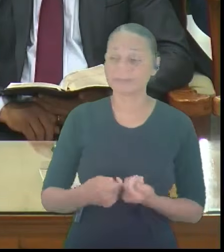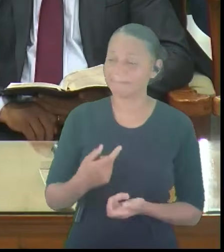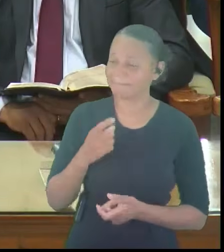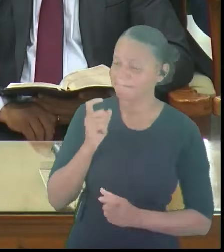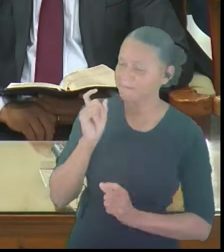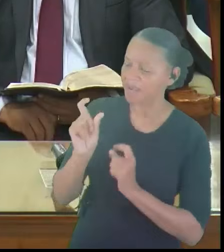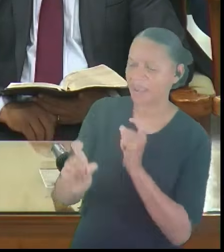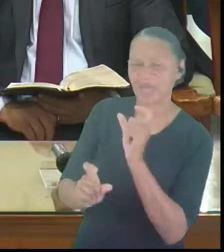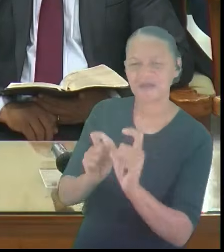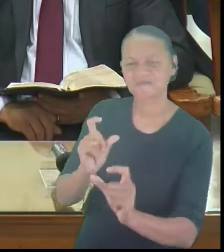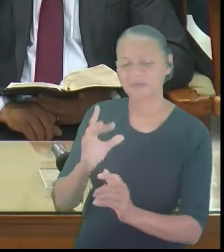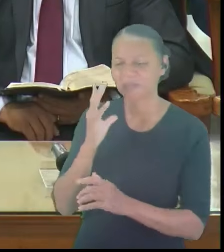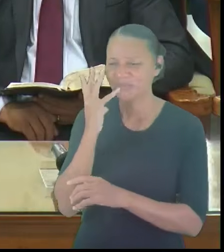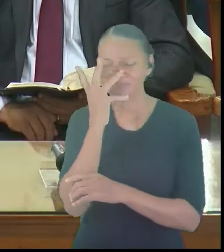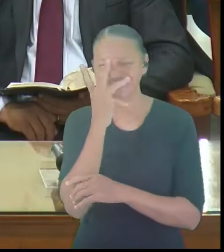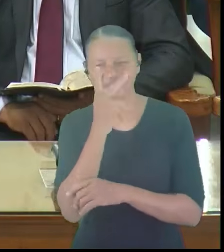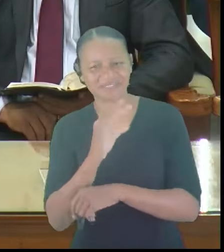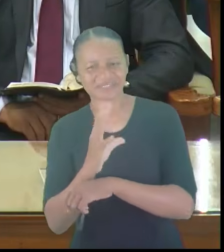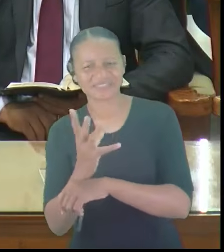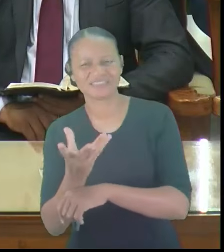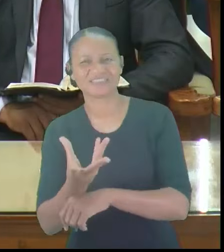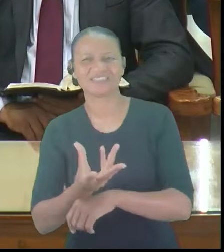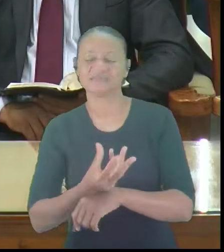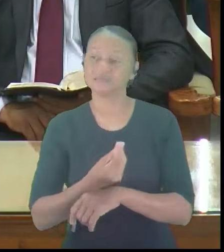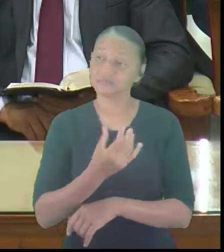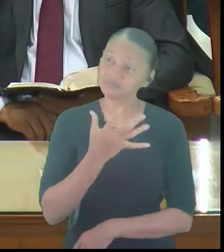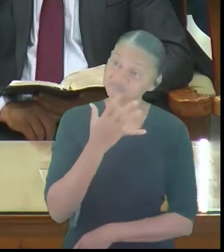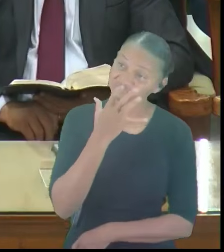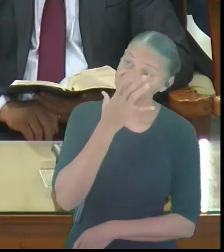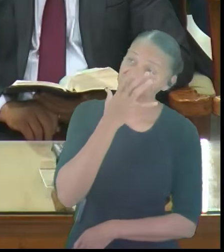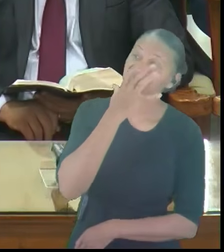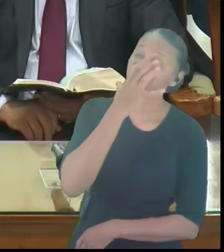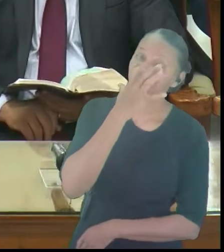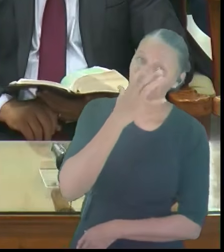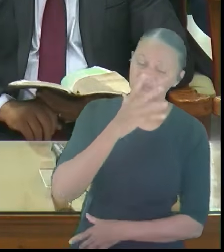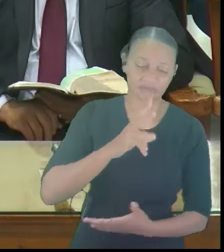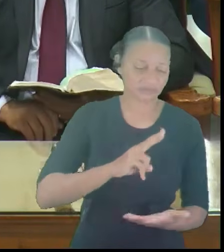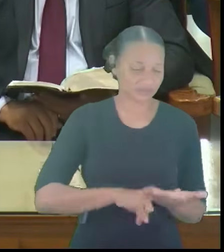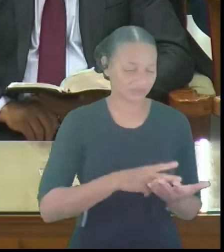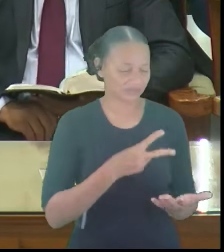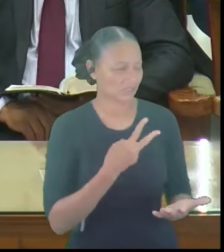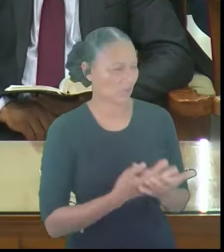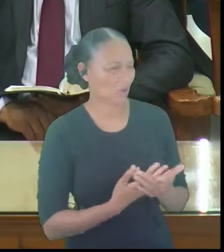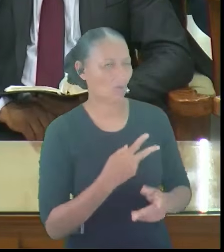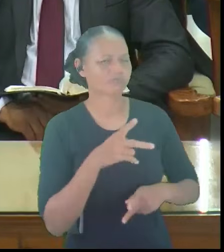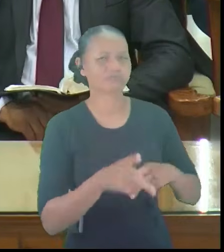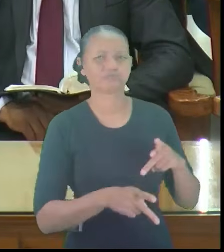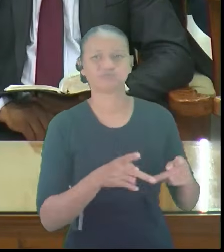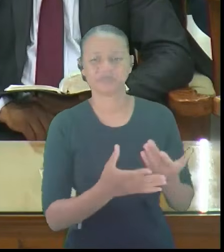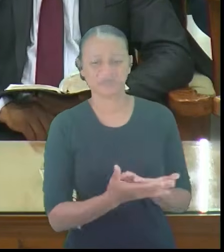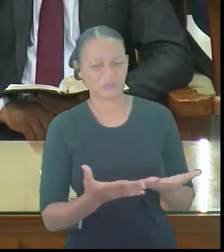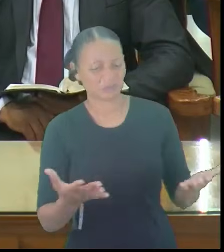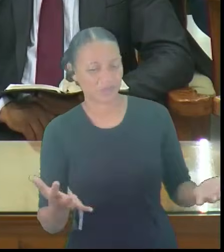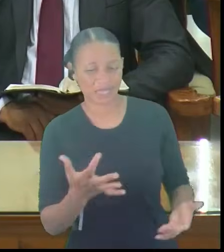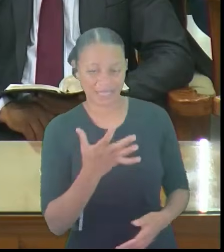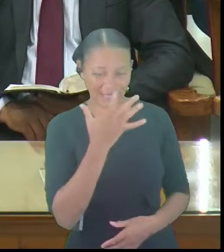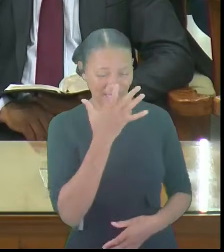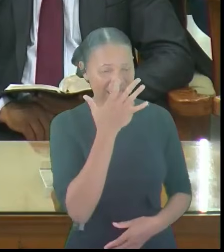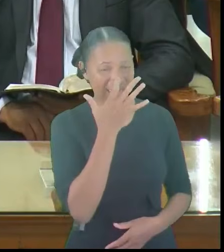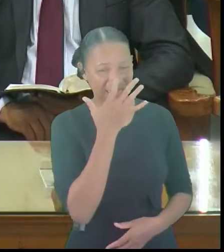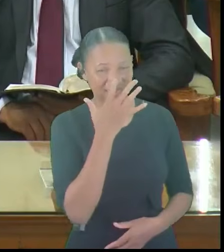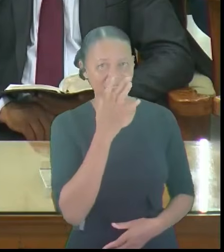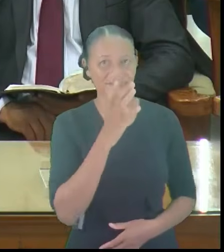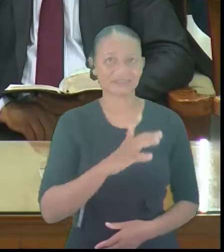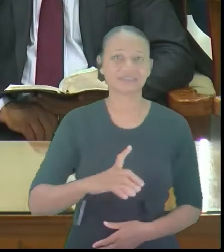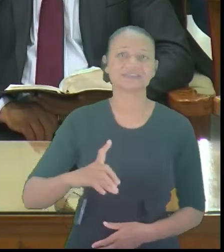elogios, que o povo os tinha em grande admiração. A outra versão que diz que o povo os tinha em grande admiração. Irmão, Deus